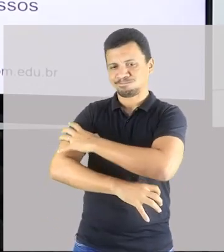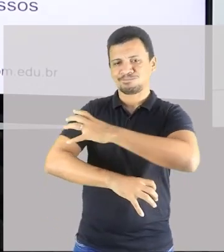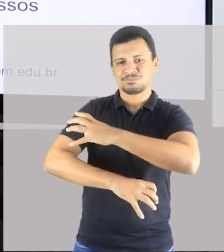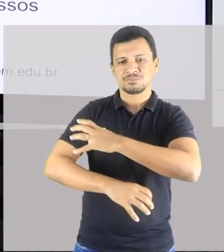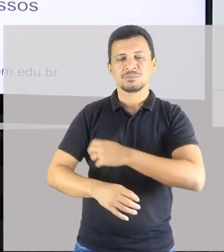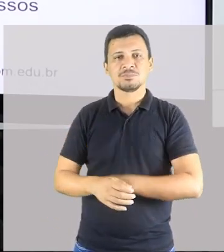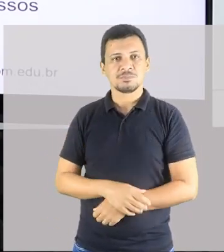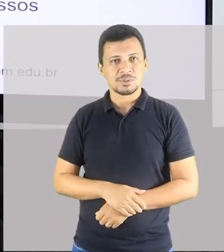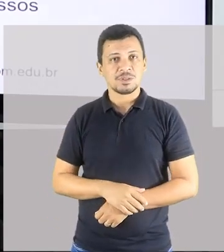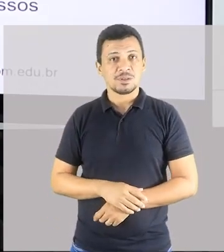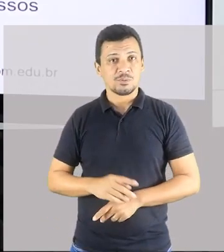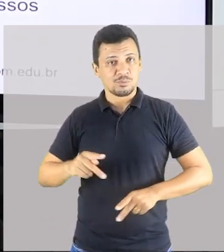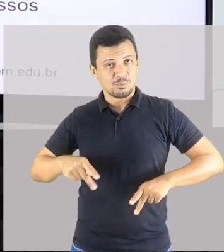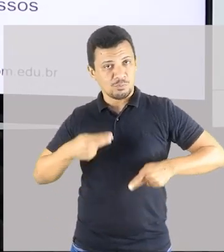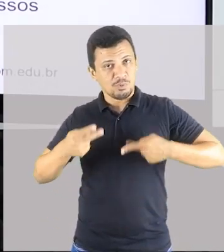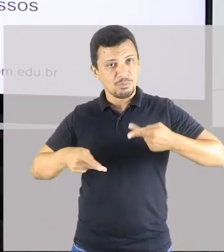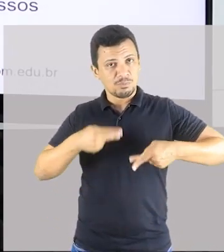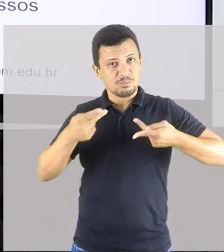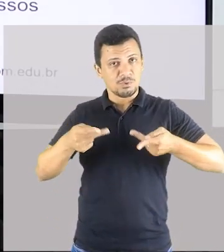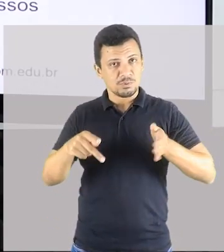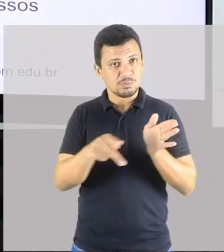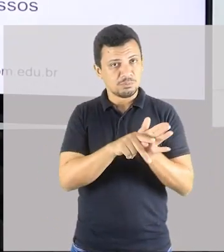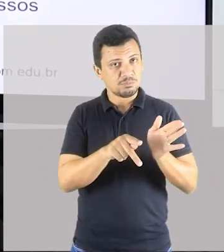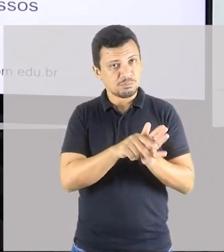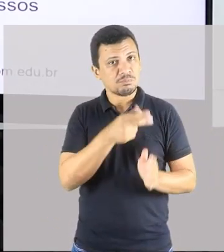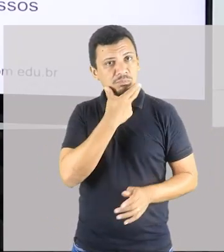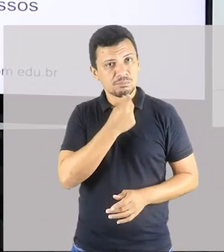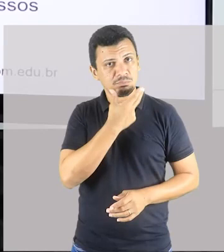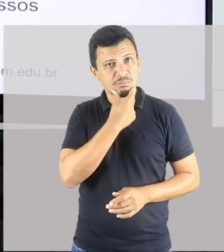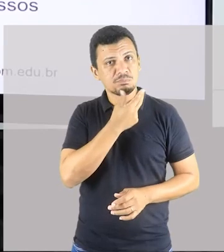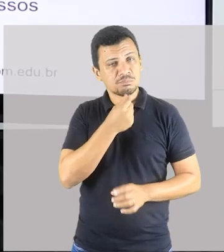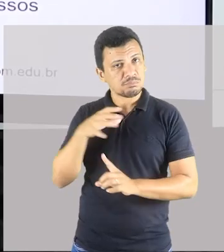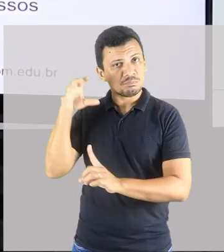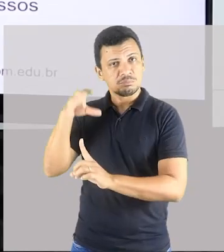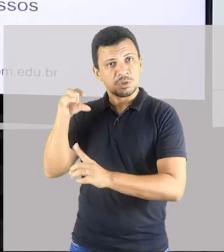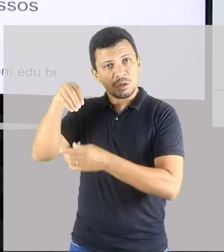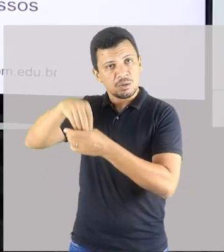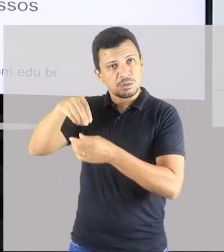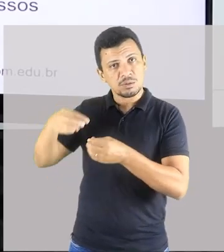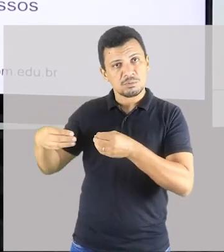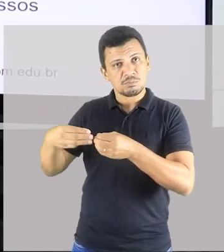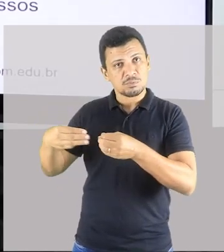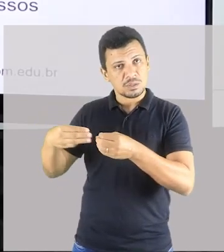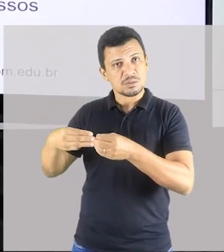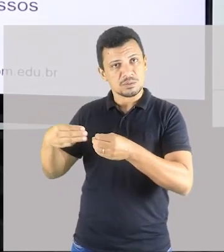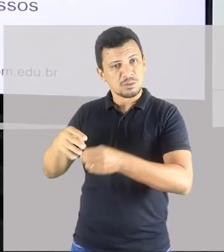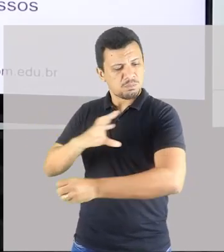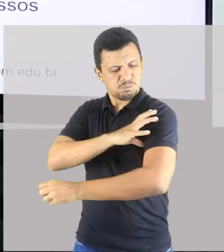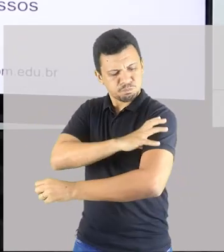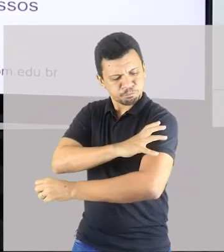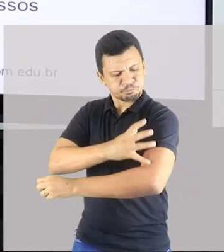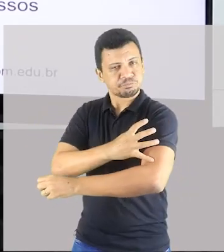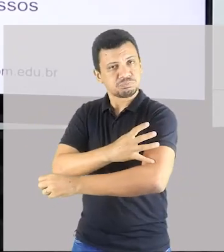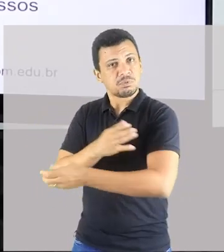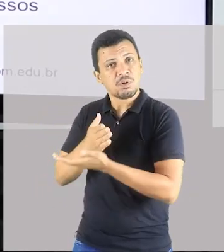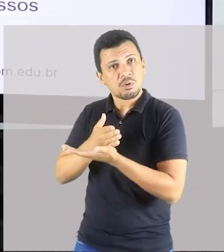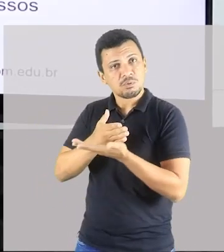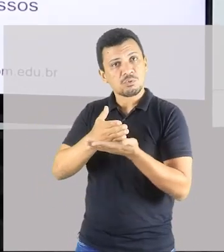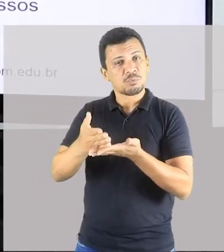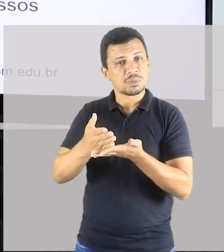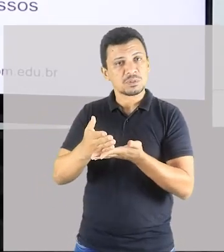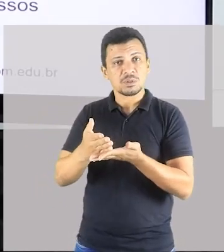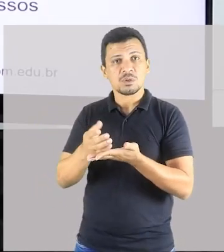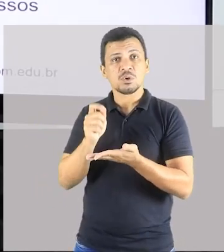a testosterona, ela ativa dentro da célula muscular, ela inicia esse processo que